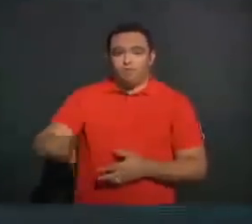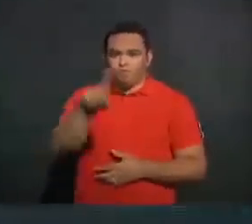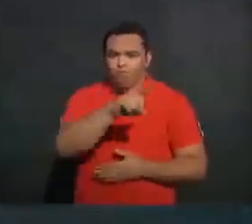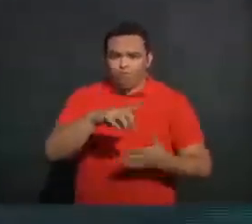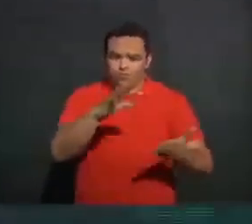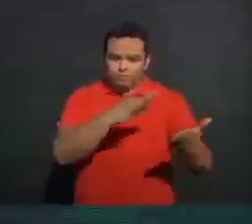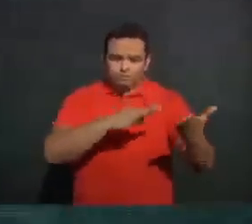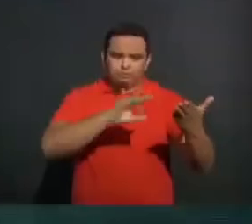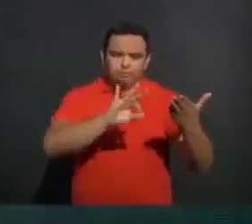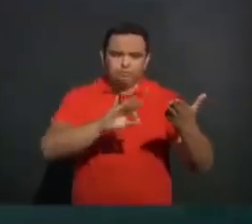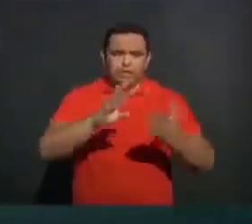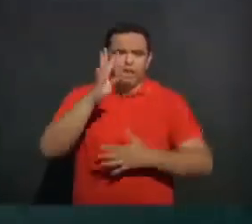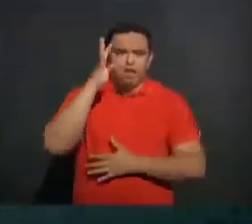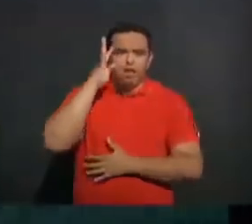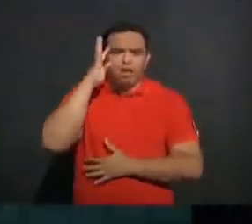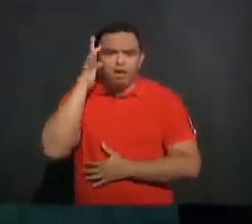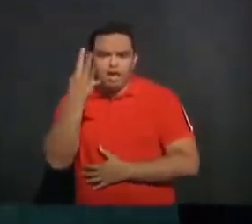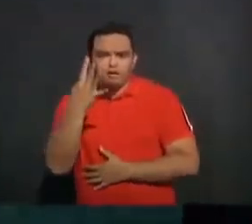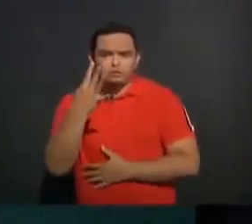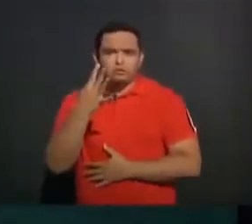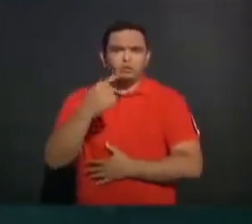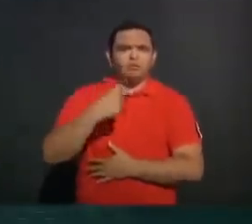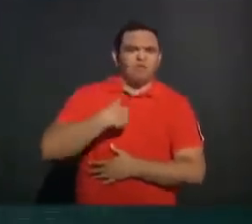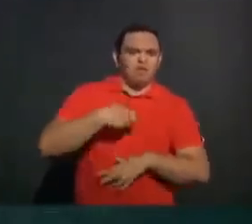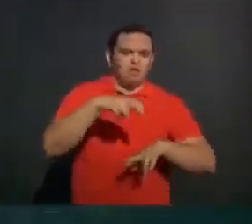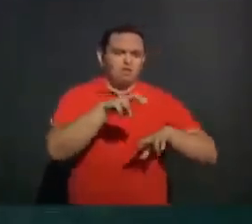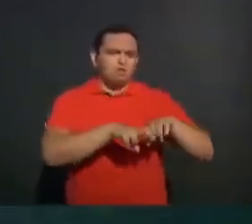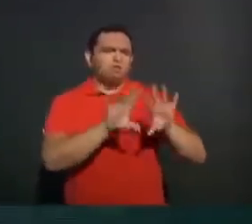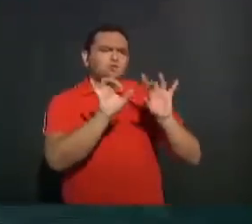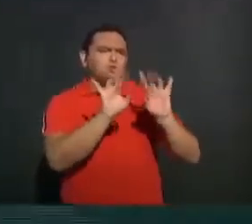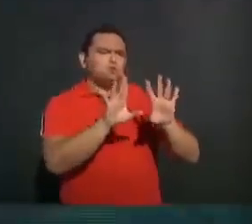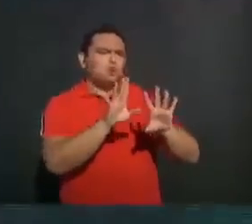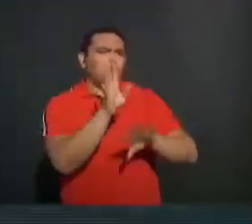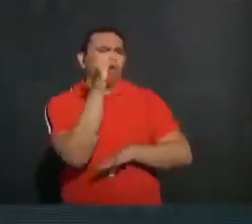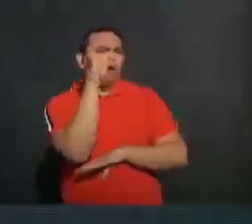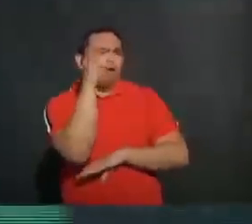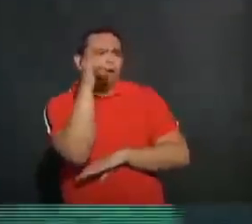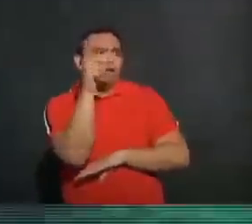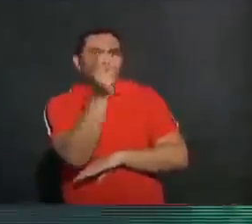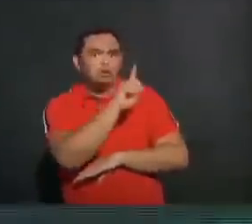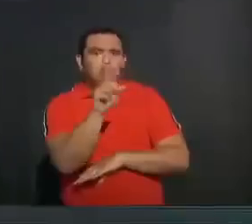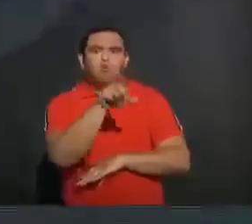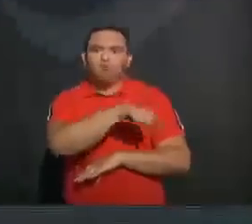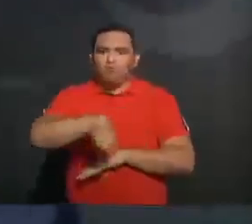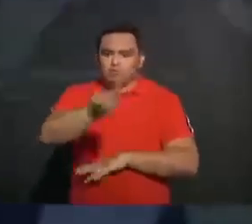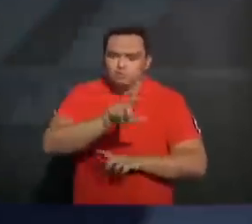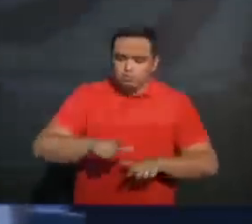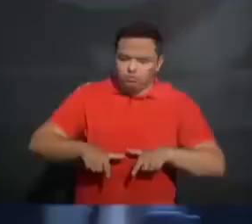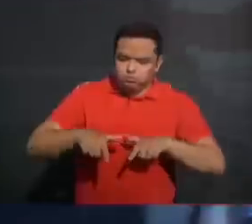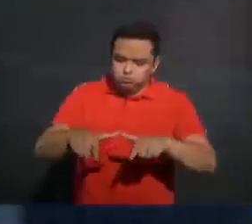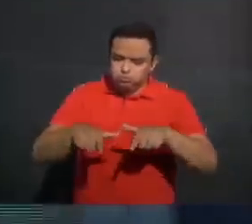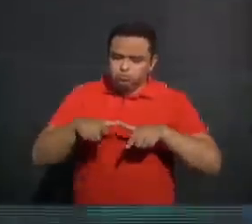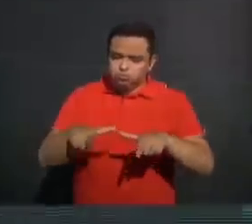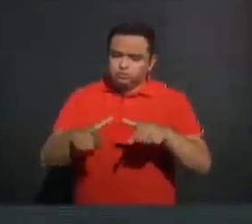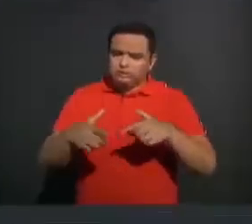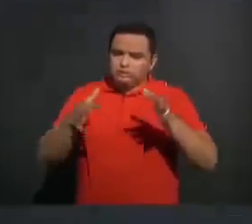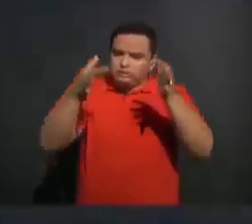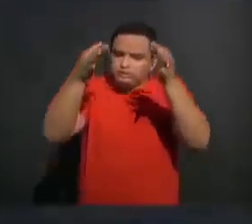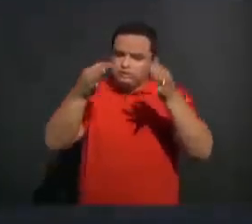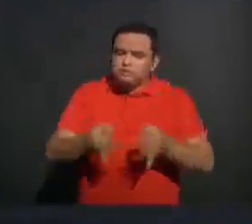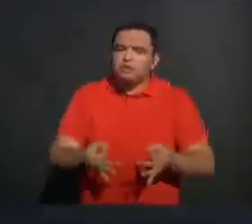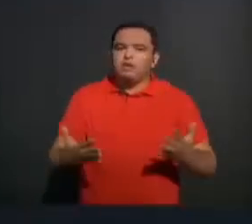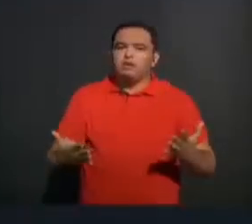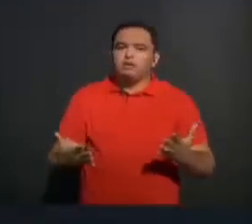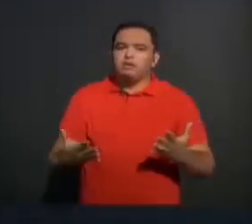você decide parar só de assistir culto e se envolver pesadamente no reino de Deus, quando você